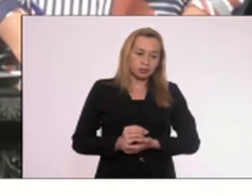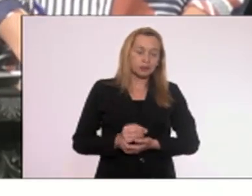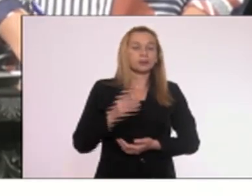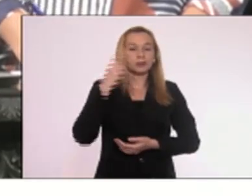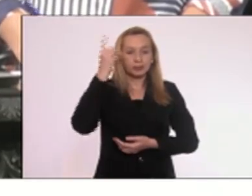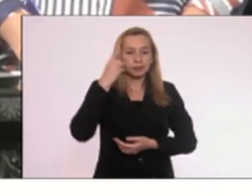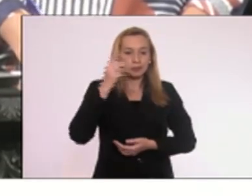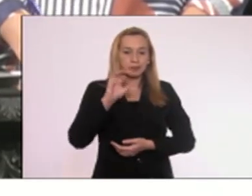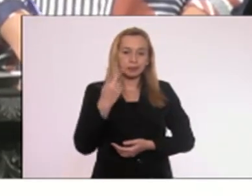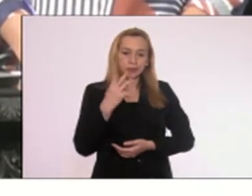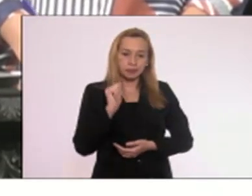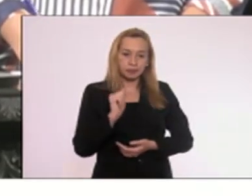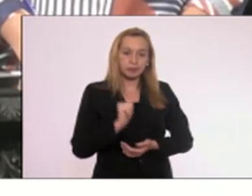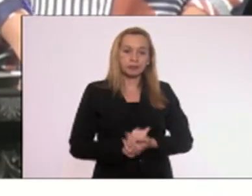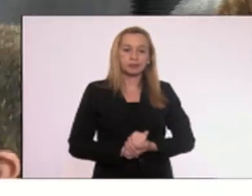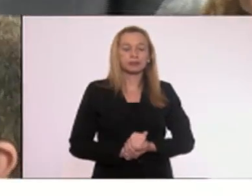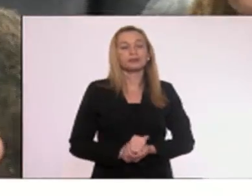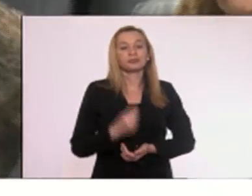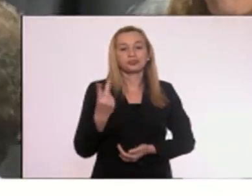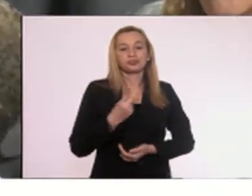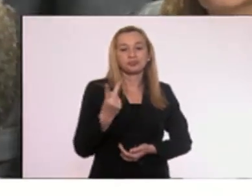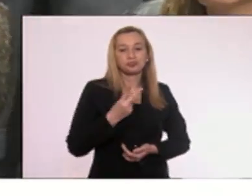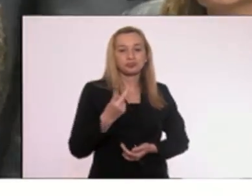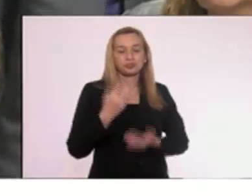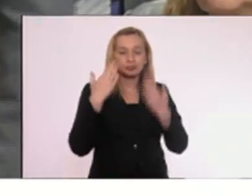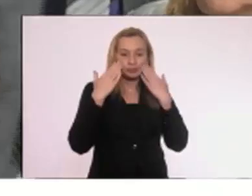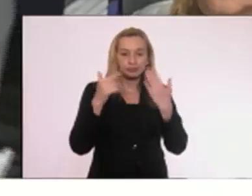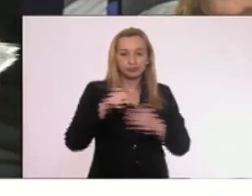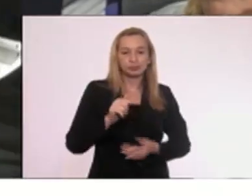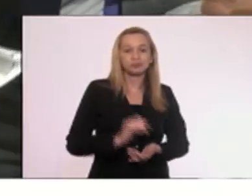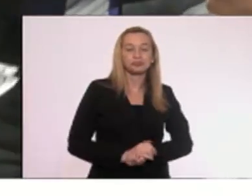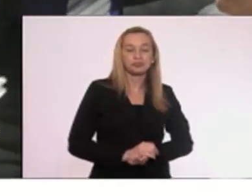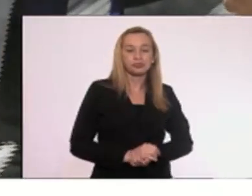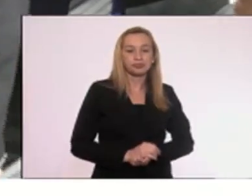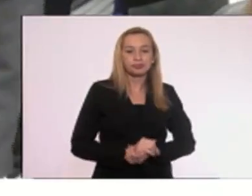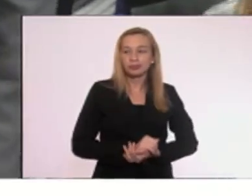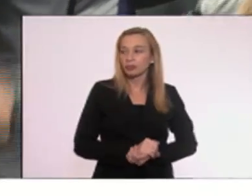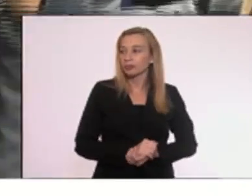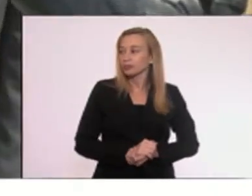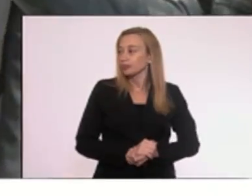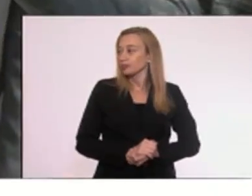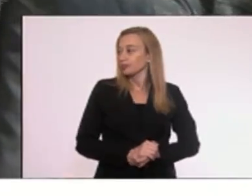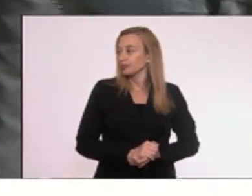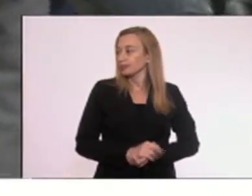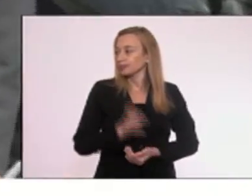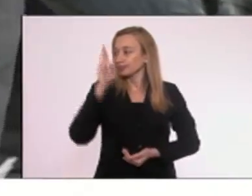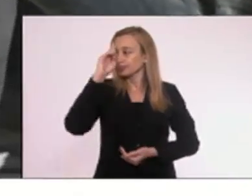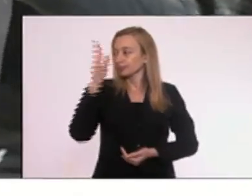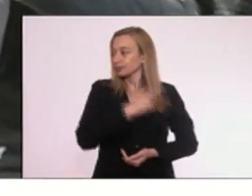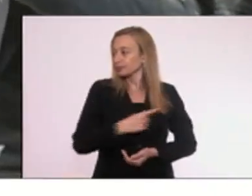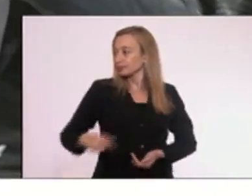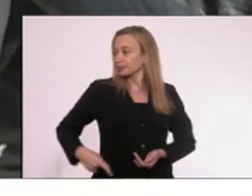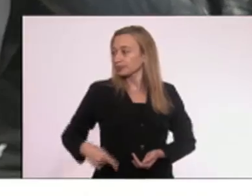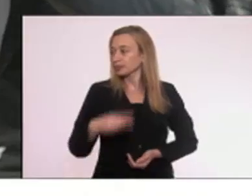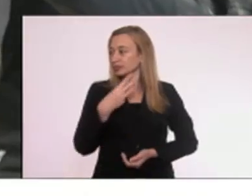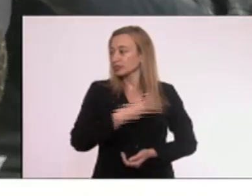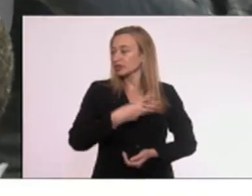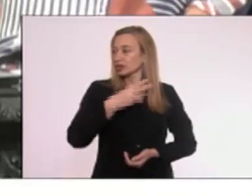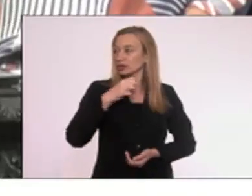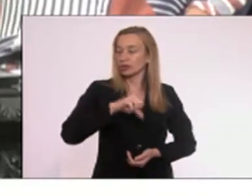deputada Lucinha. Da deputada Lucinha. São dois destaques. Traz aqui, por favor, os destaques. Senhor presidente. E o 393A